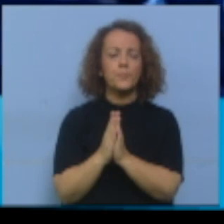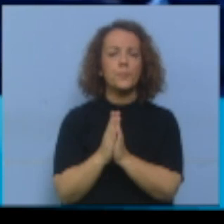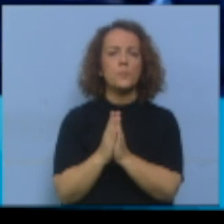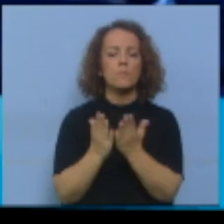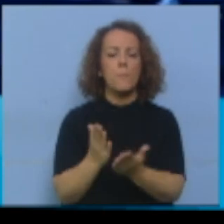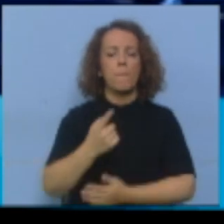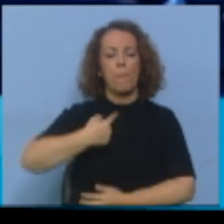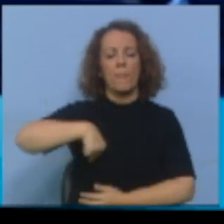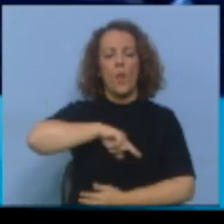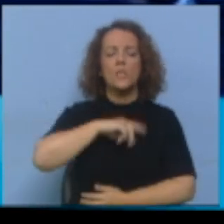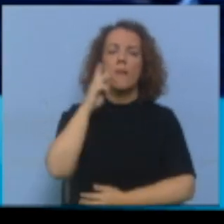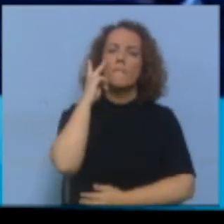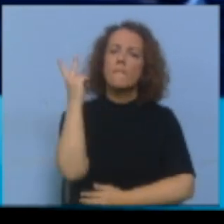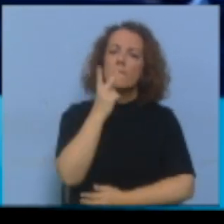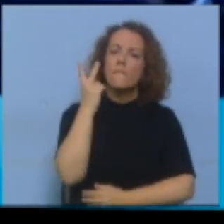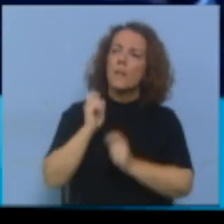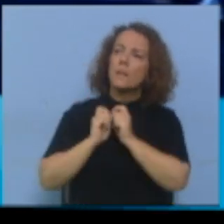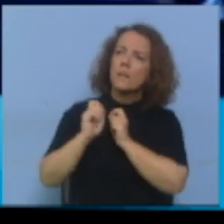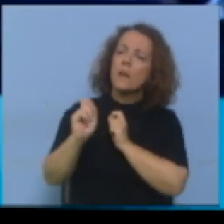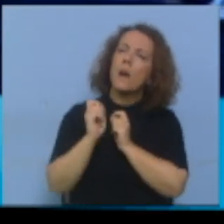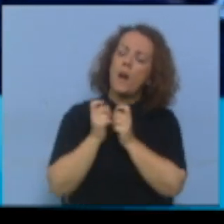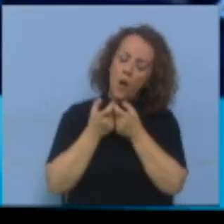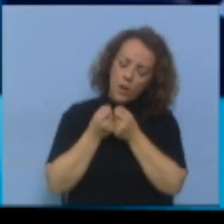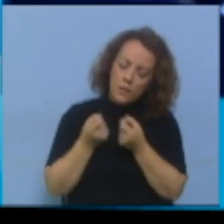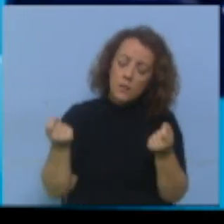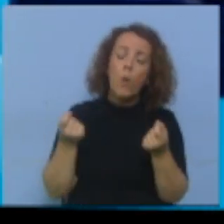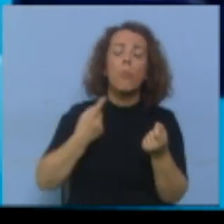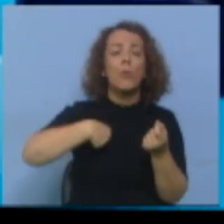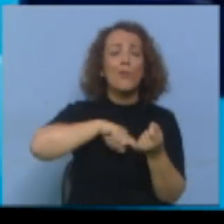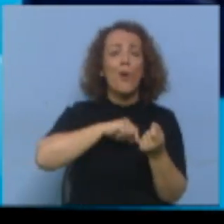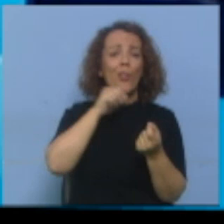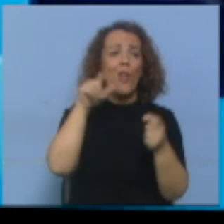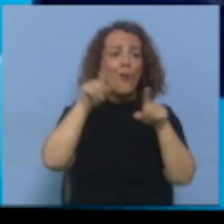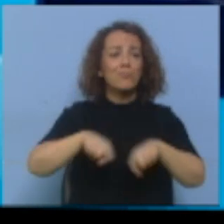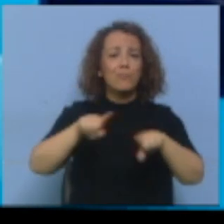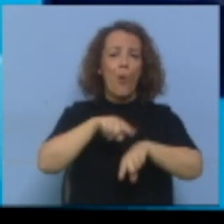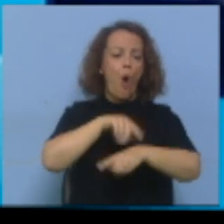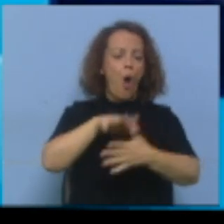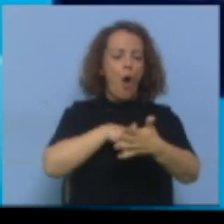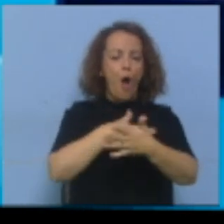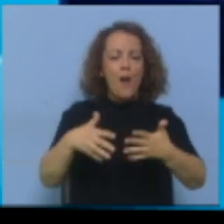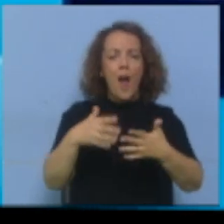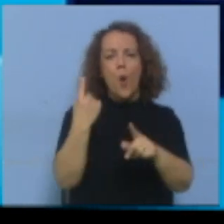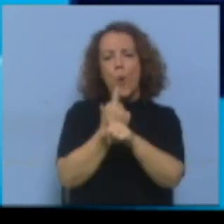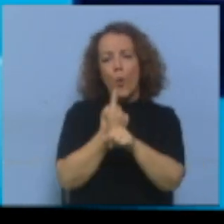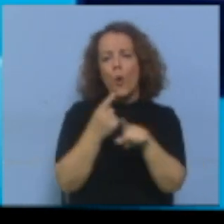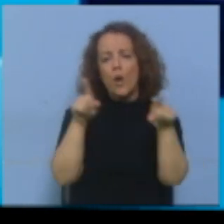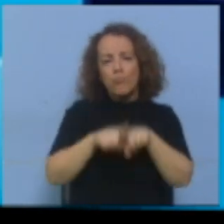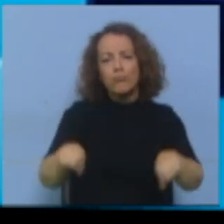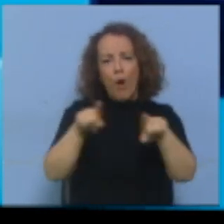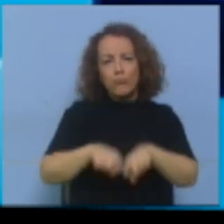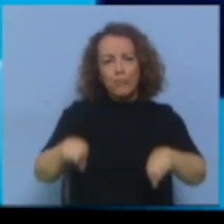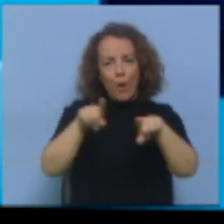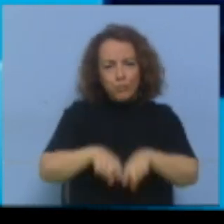a nossa vida de oração é uma vida mais ou menos marcada pela rotina, porque temos horários para cumprir e, portanto, cumprimos o